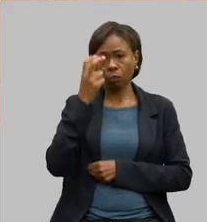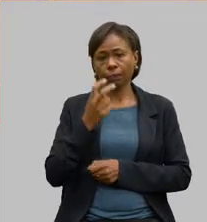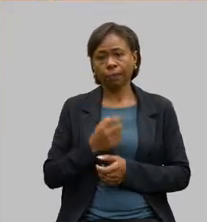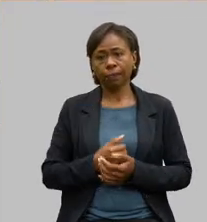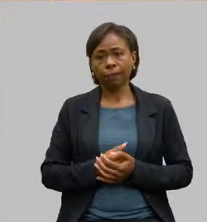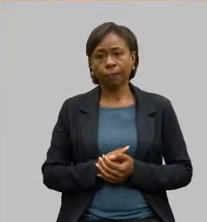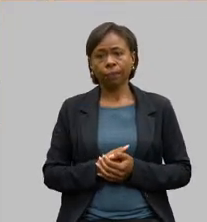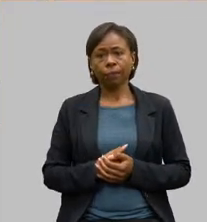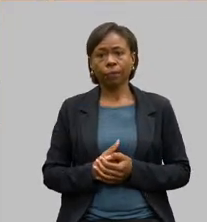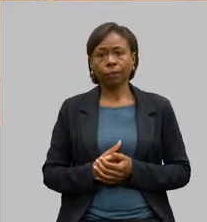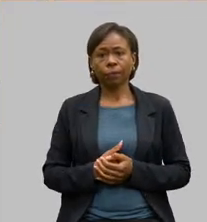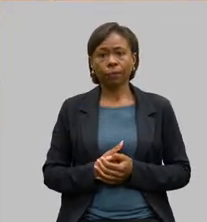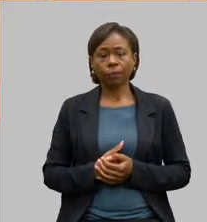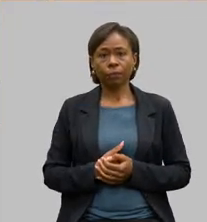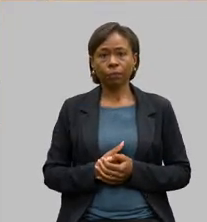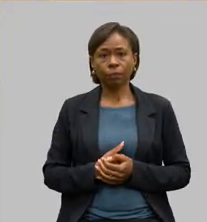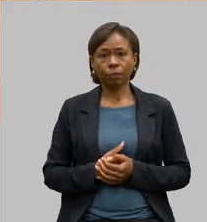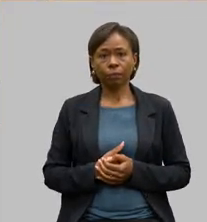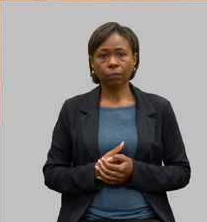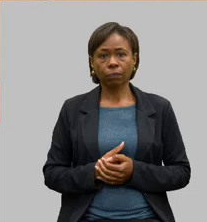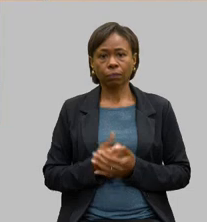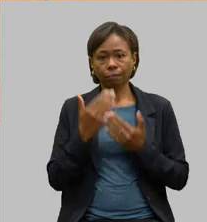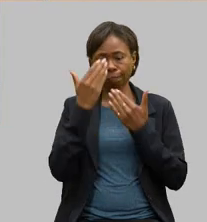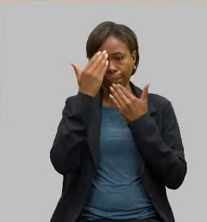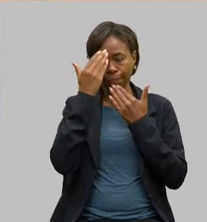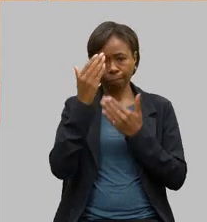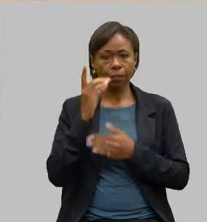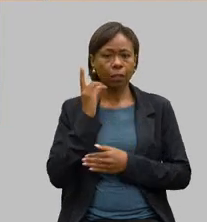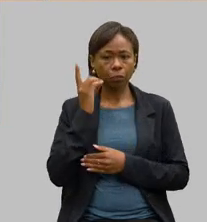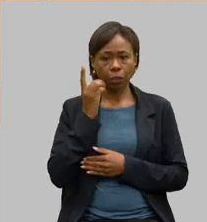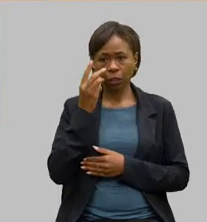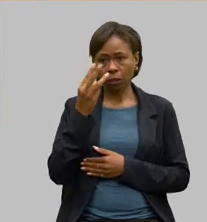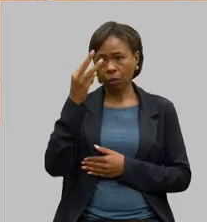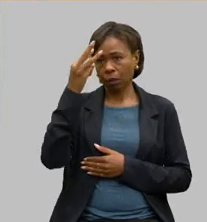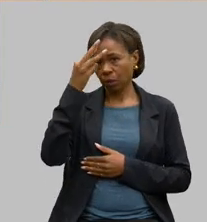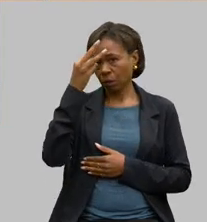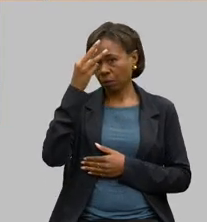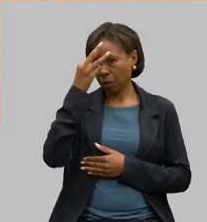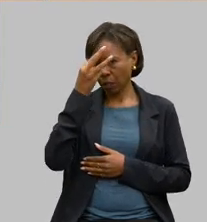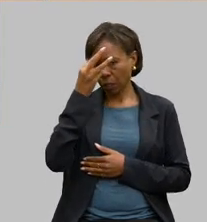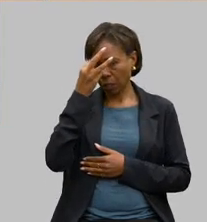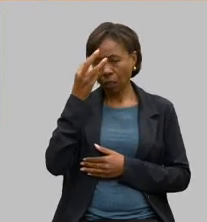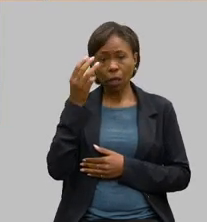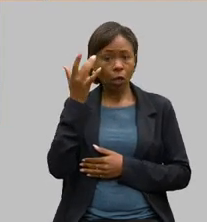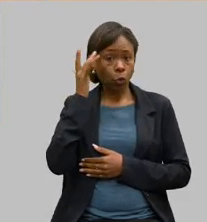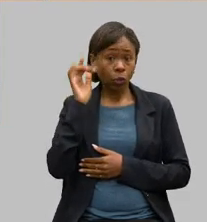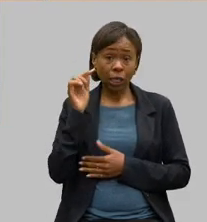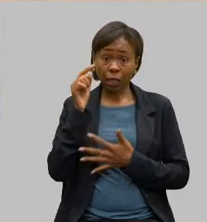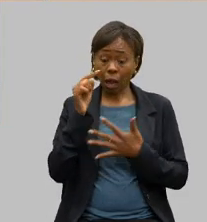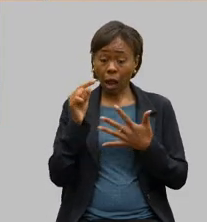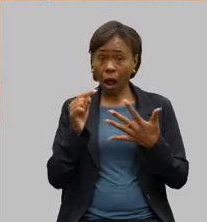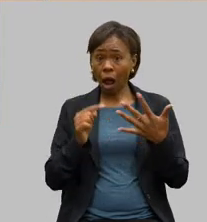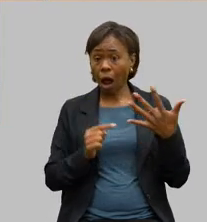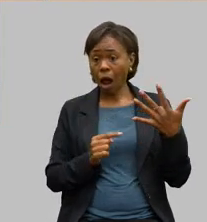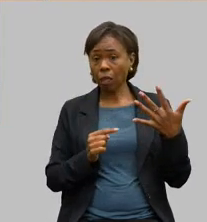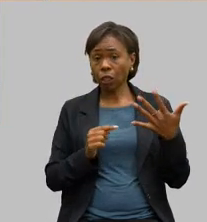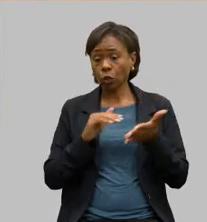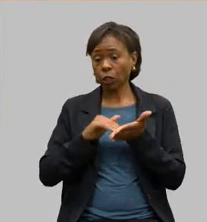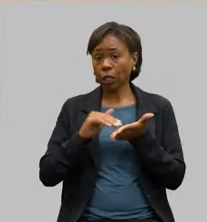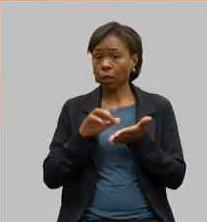cultura Obrigado deputada Macaé eu não sei se o Leon vai conseguir responder isso tudo